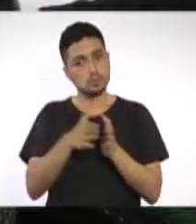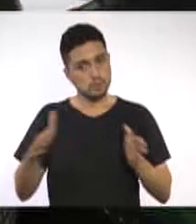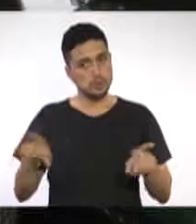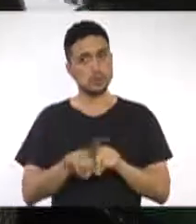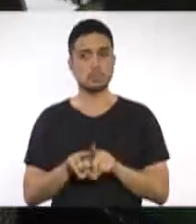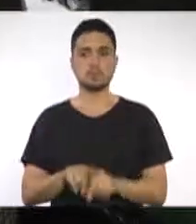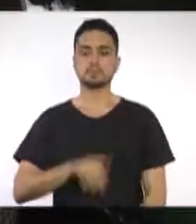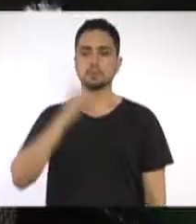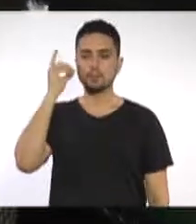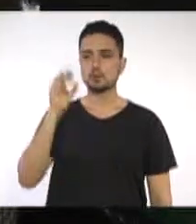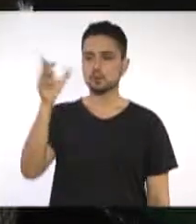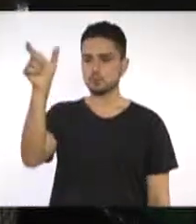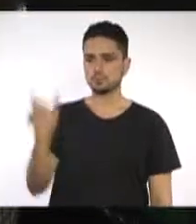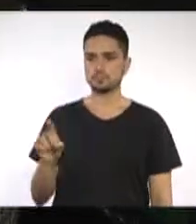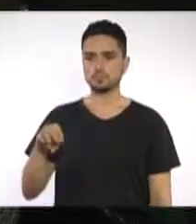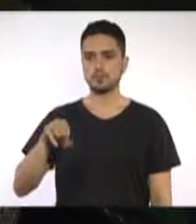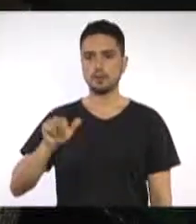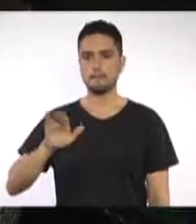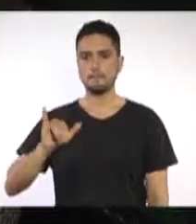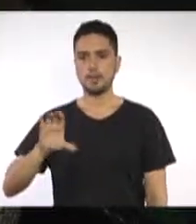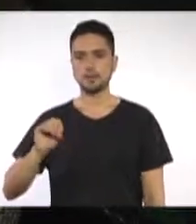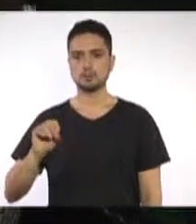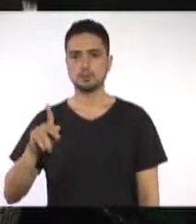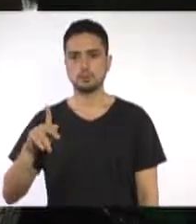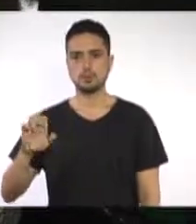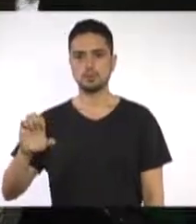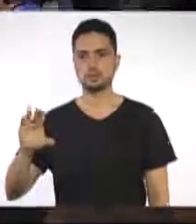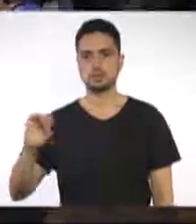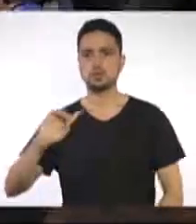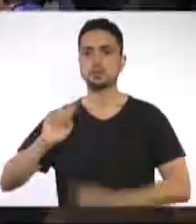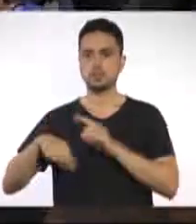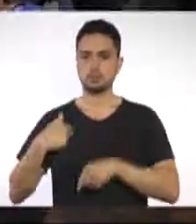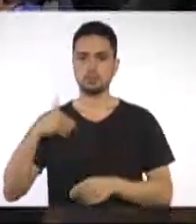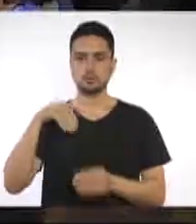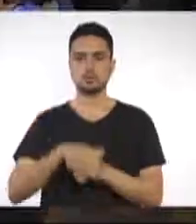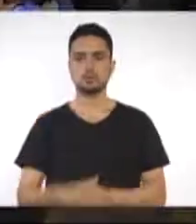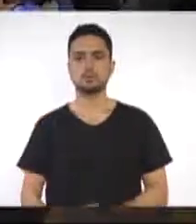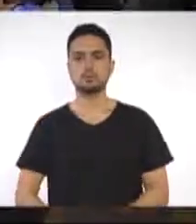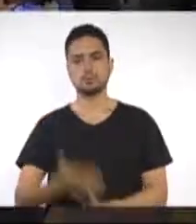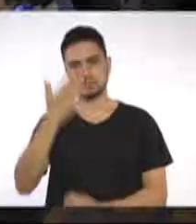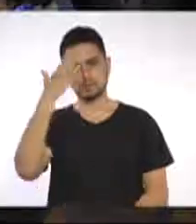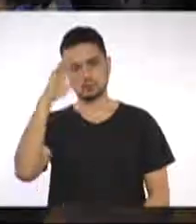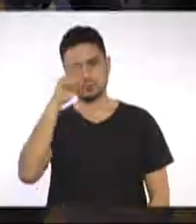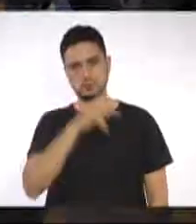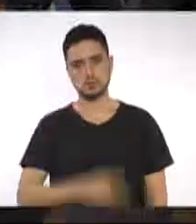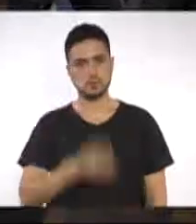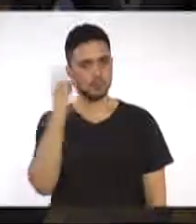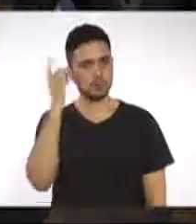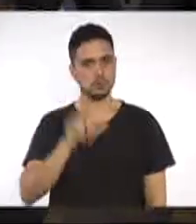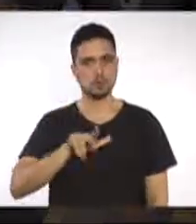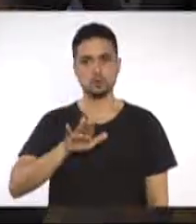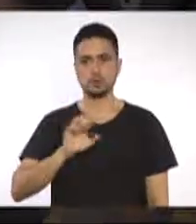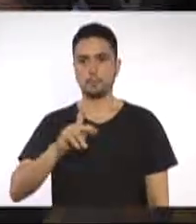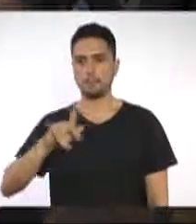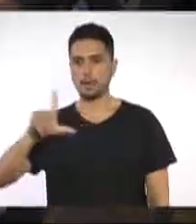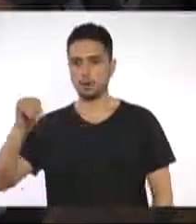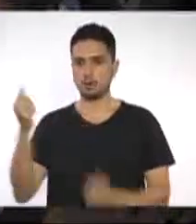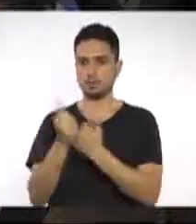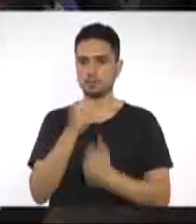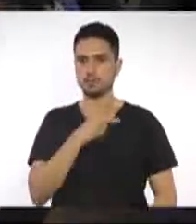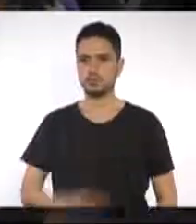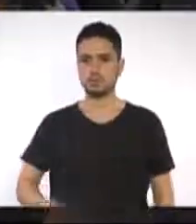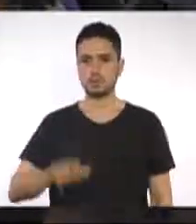Pacheco. Em seguida, eu vou votar. Obrigado, senhor presidente, deputado Luiz Paulo, deputado vice-presidente, deputado Alexandre,